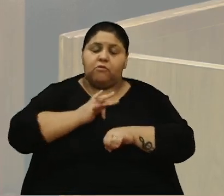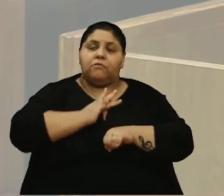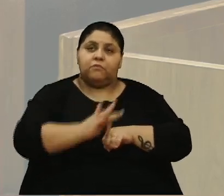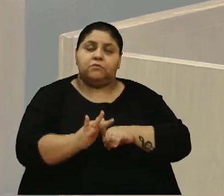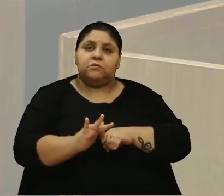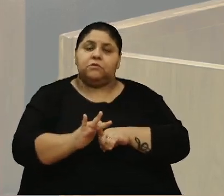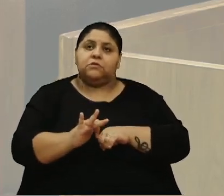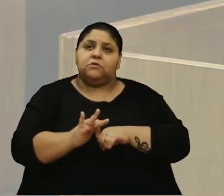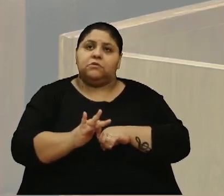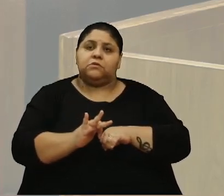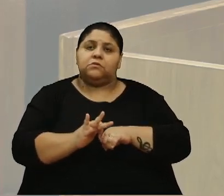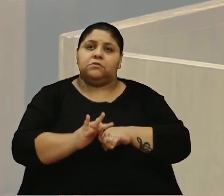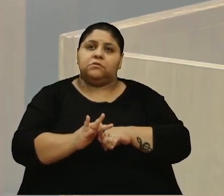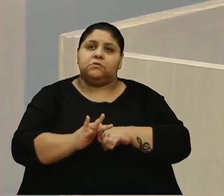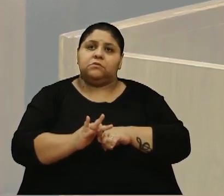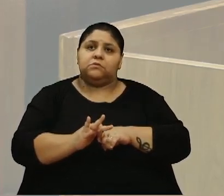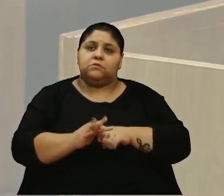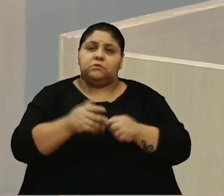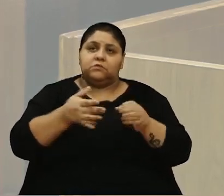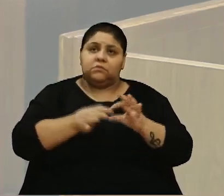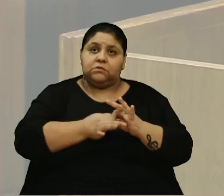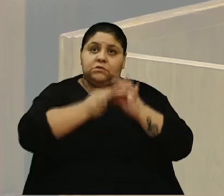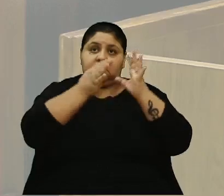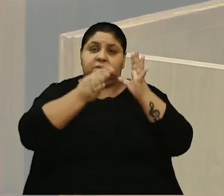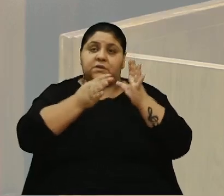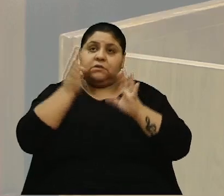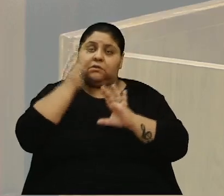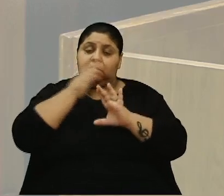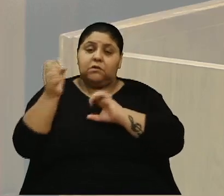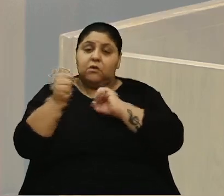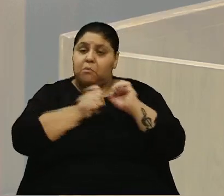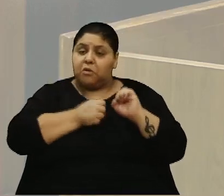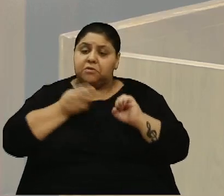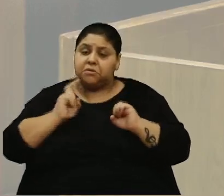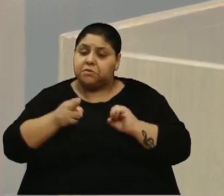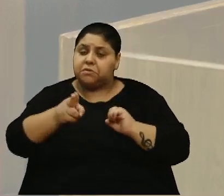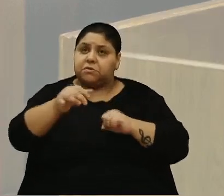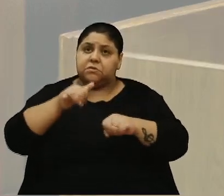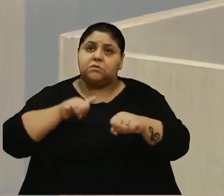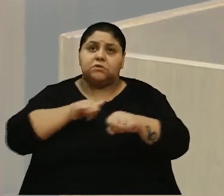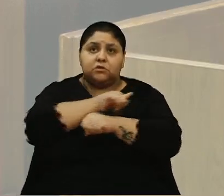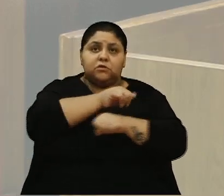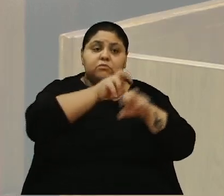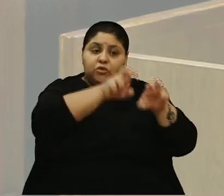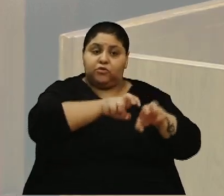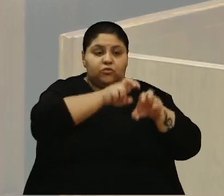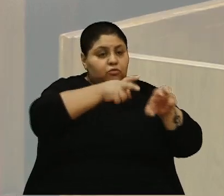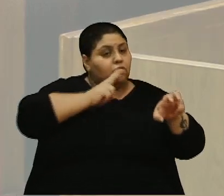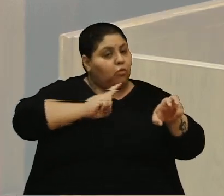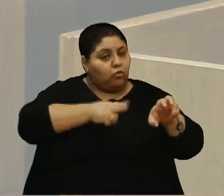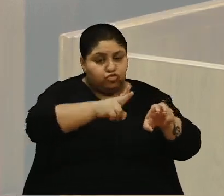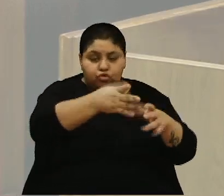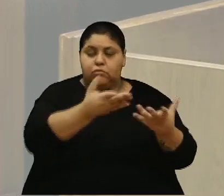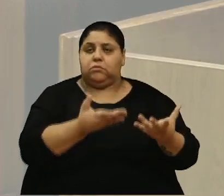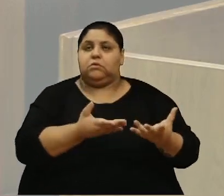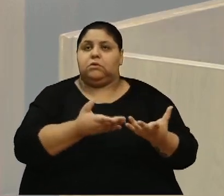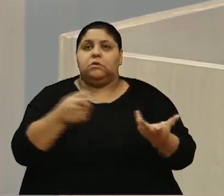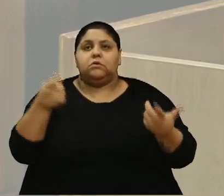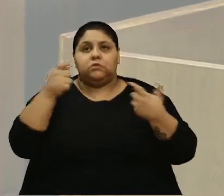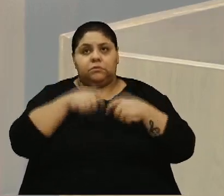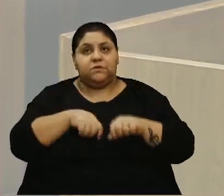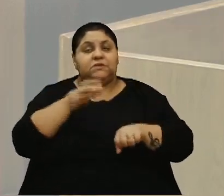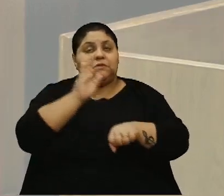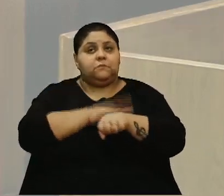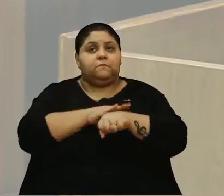que venha essa aprovação logo, né, para que a gente possa dar andamento. O aeroporto de Vila Oliva não para de forma alguma, é uma necessidade do